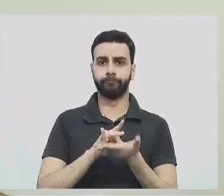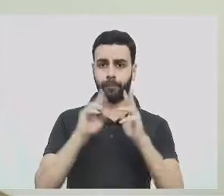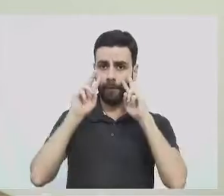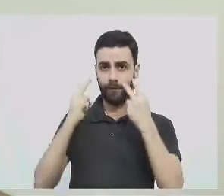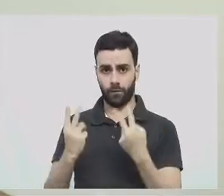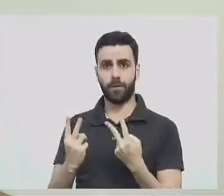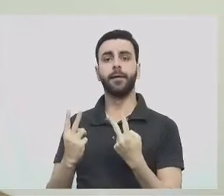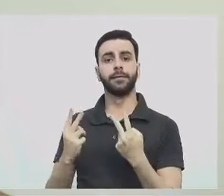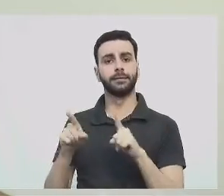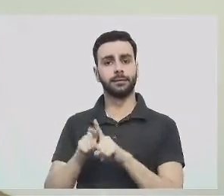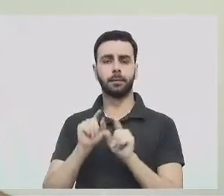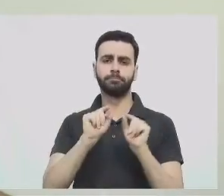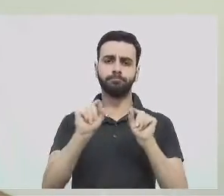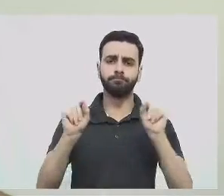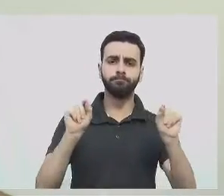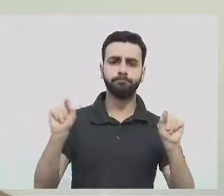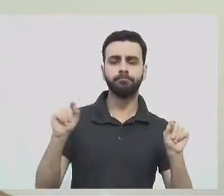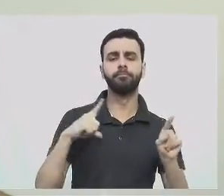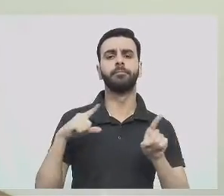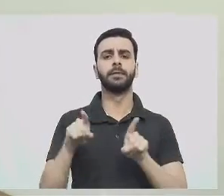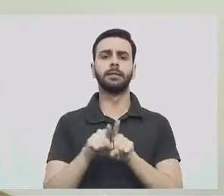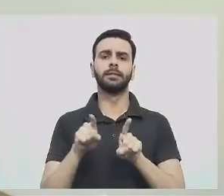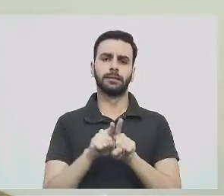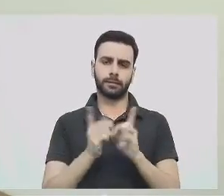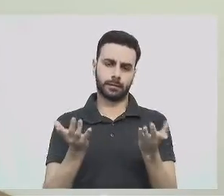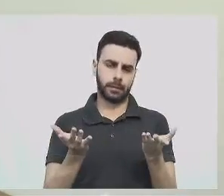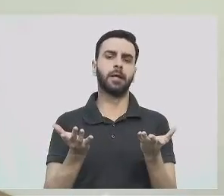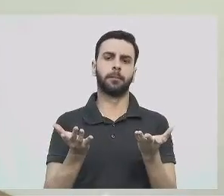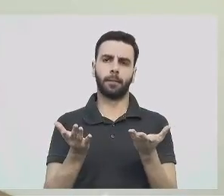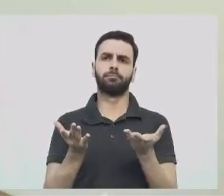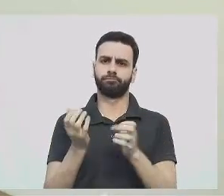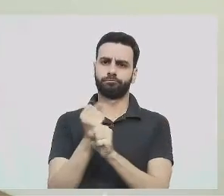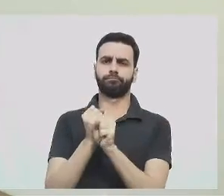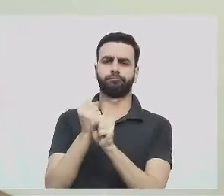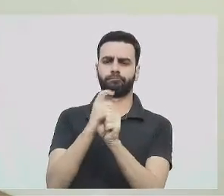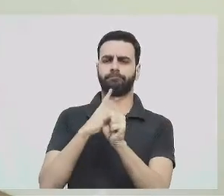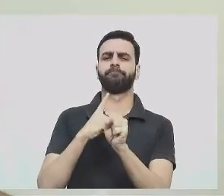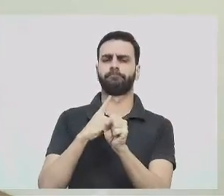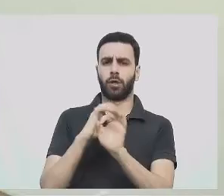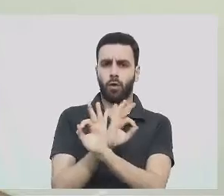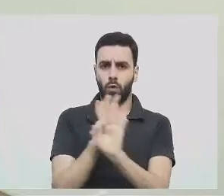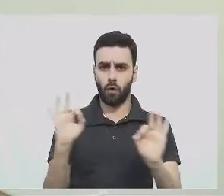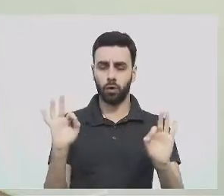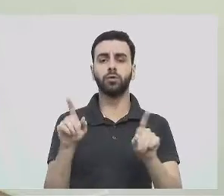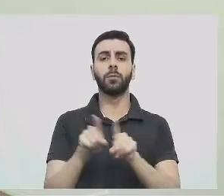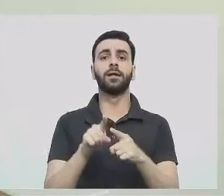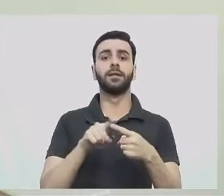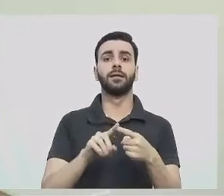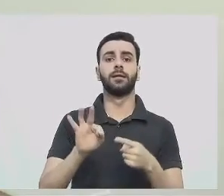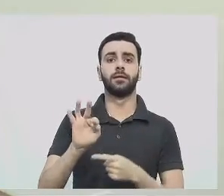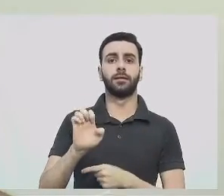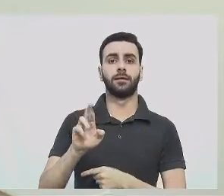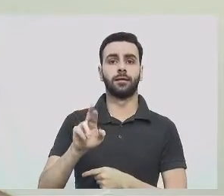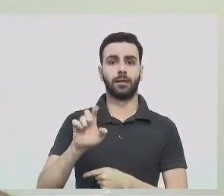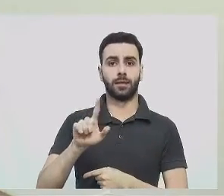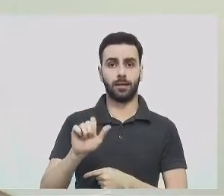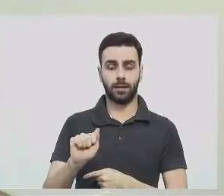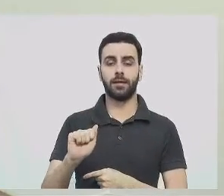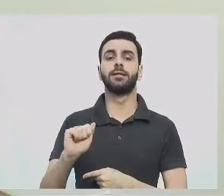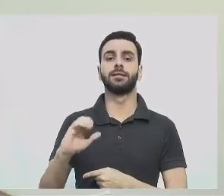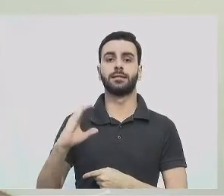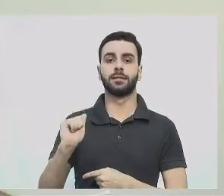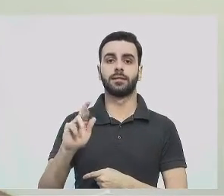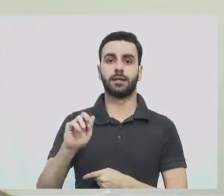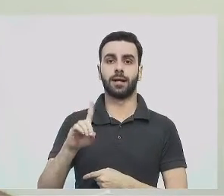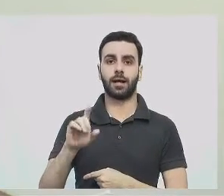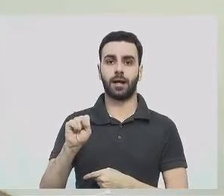algumas pessoas de uma forma simplória pelo tanto que contribuíram, mas a Tereza Cristina Cardoso da